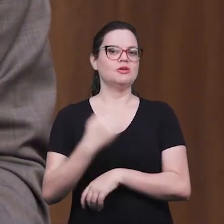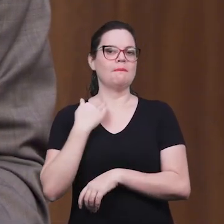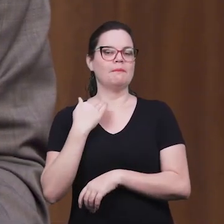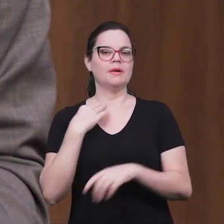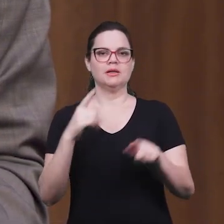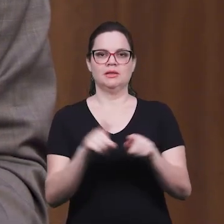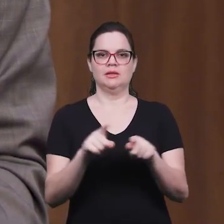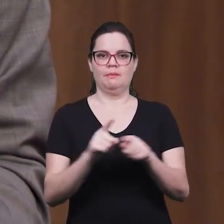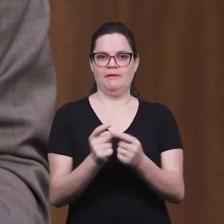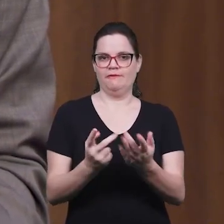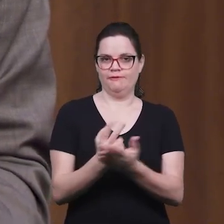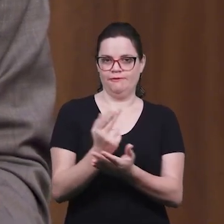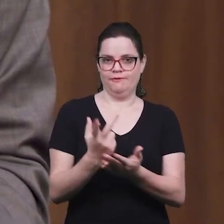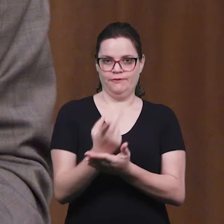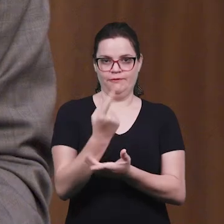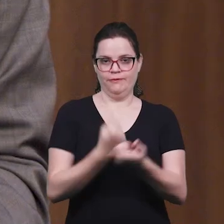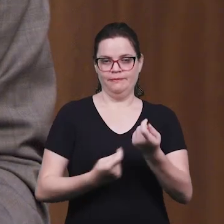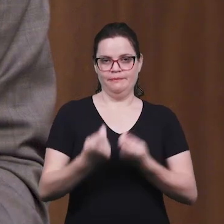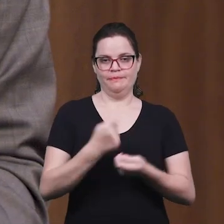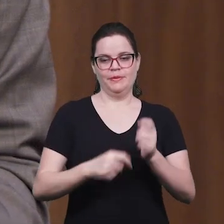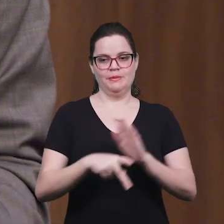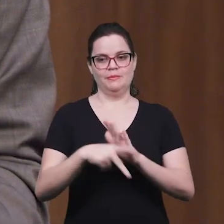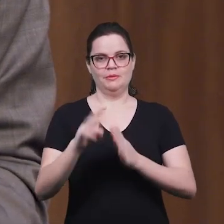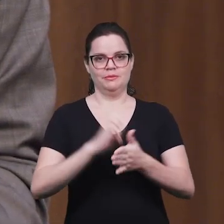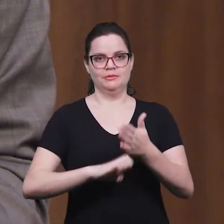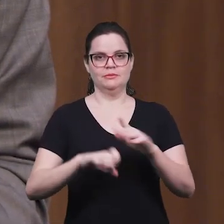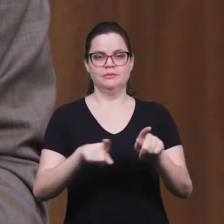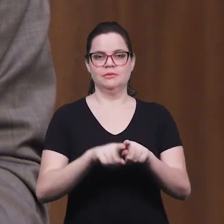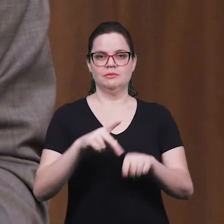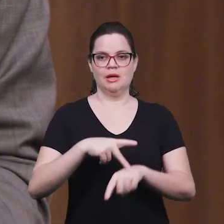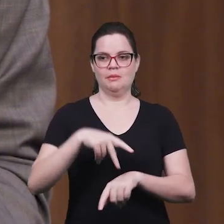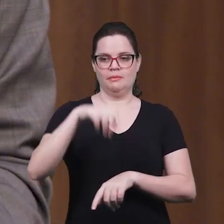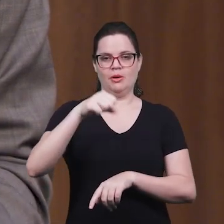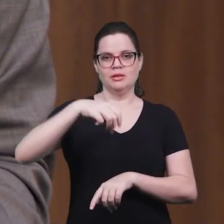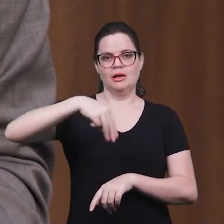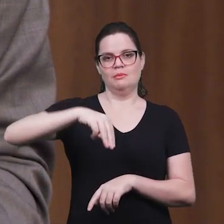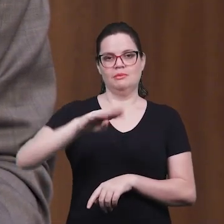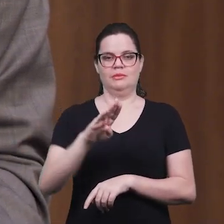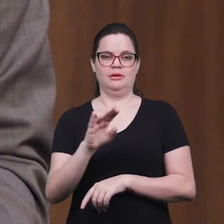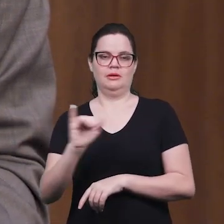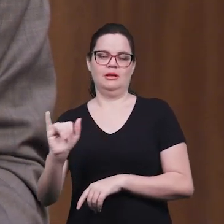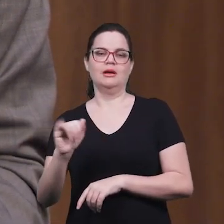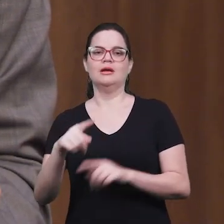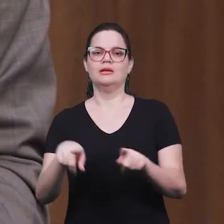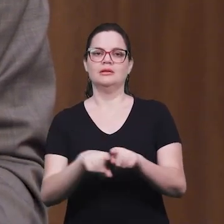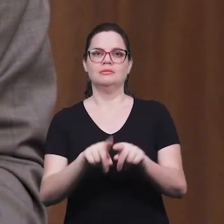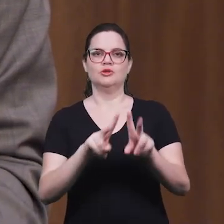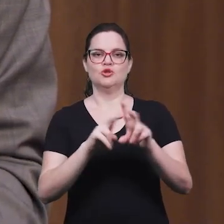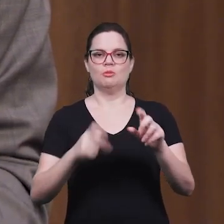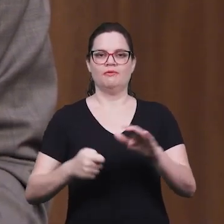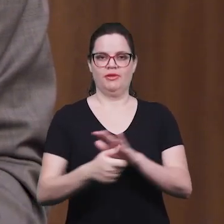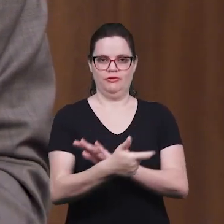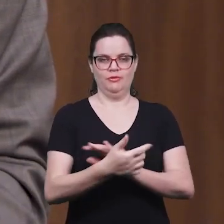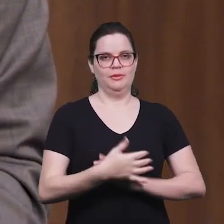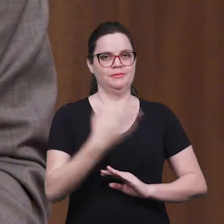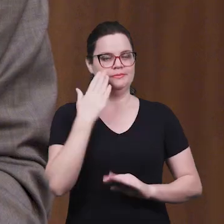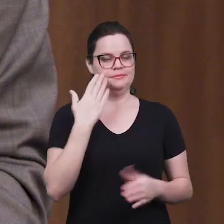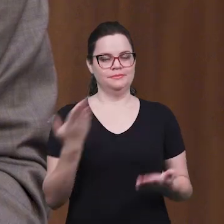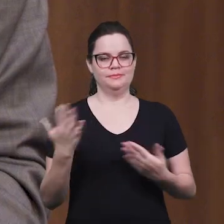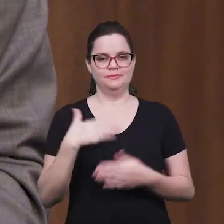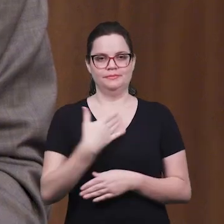Finanças Corporativa e pós-MBA em Inteligência Empresarial e especialista em investimento. Estou aqui com o nosso